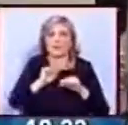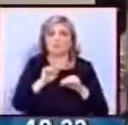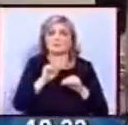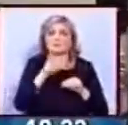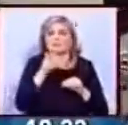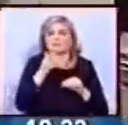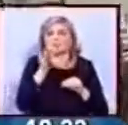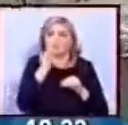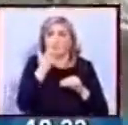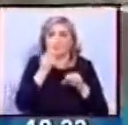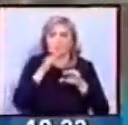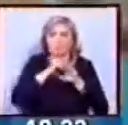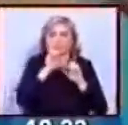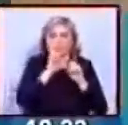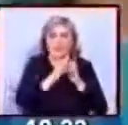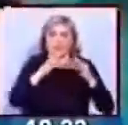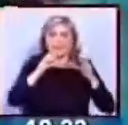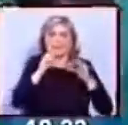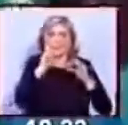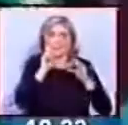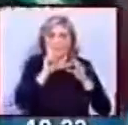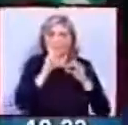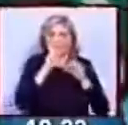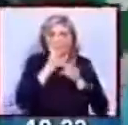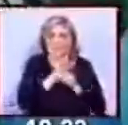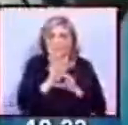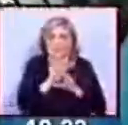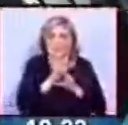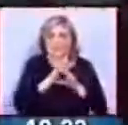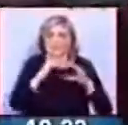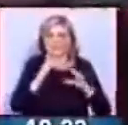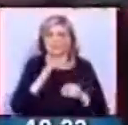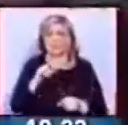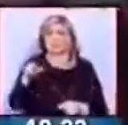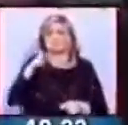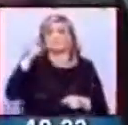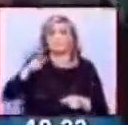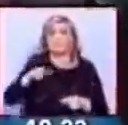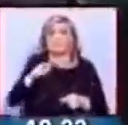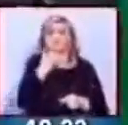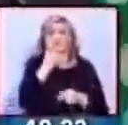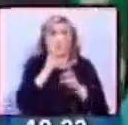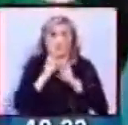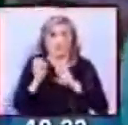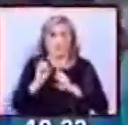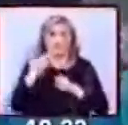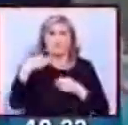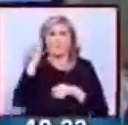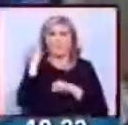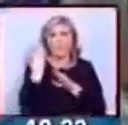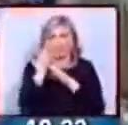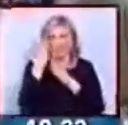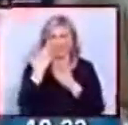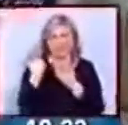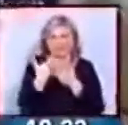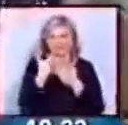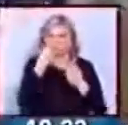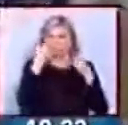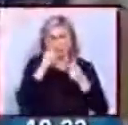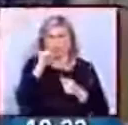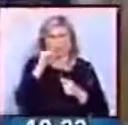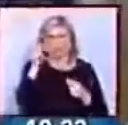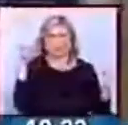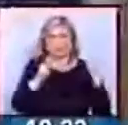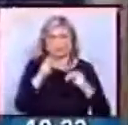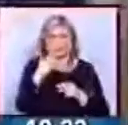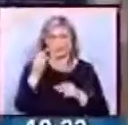aberta. Ora, aqui temos a nossa mascote do GS, que felizmente não tem nenhum infarto do miocárdio. Estes últimos dias têm sido complicados, há muita gente a surgir-vos aqui